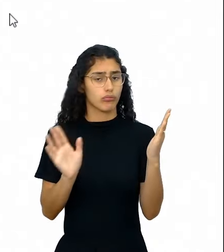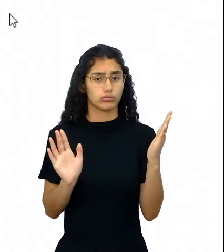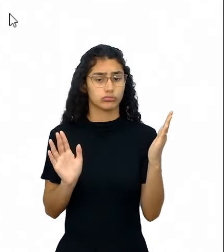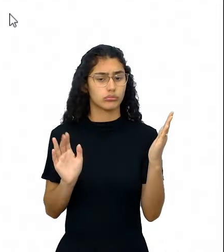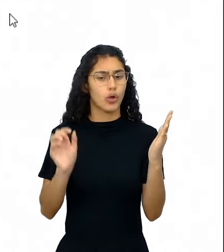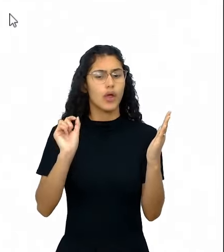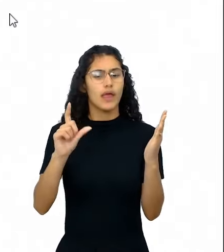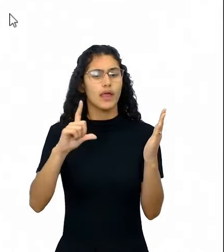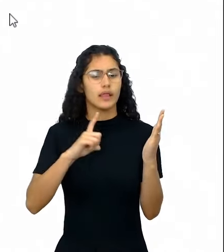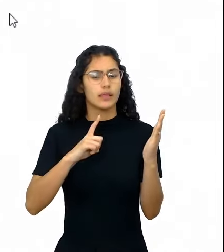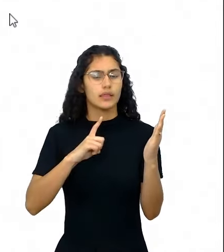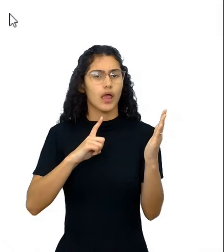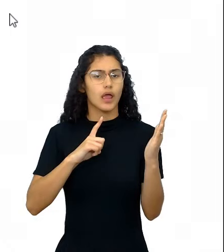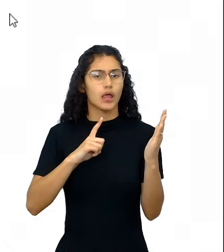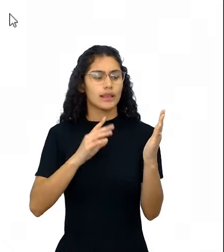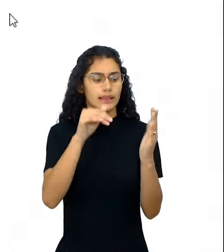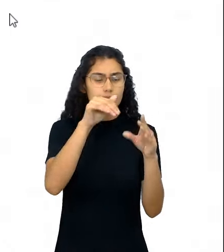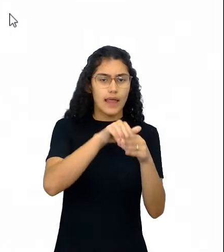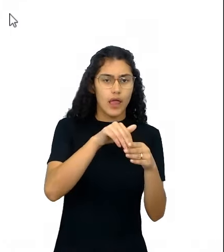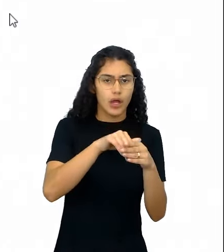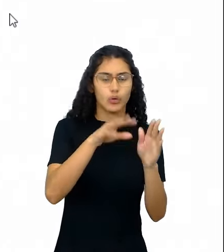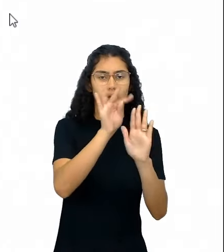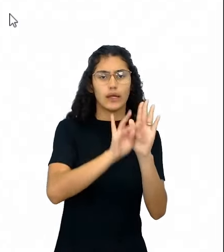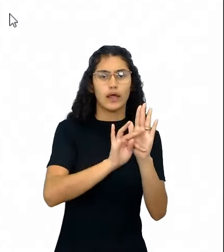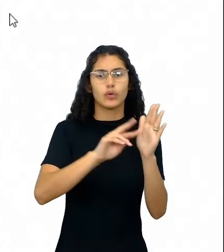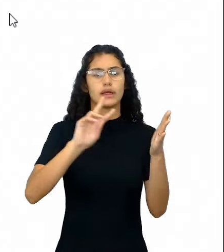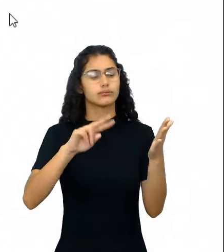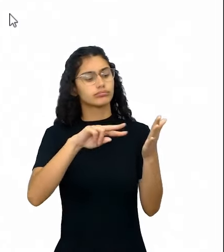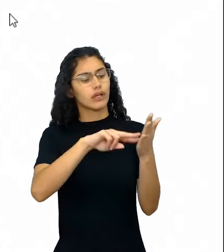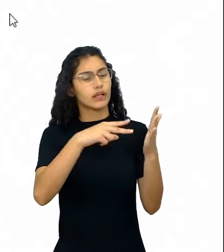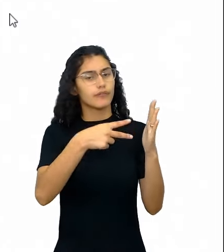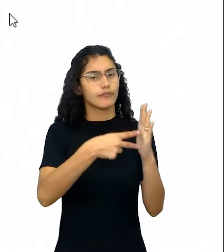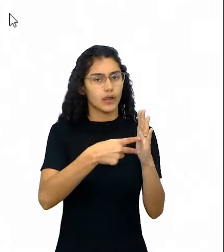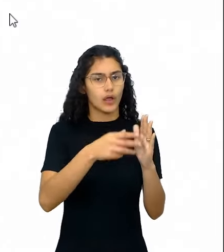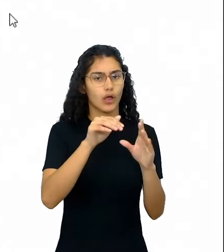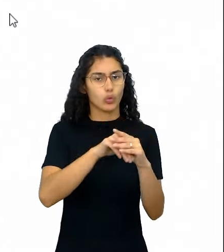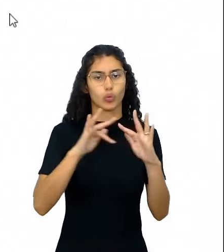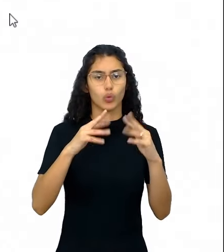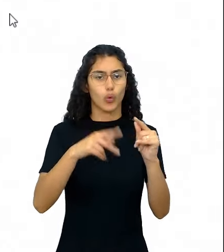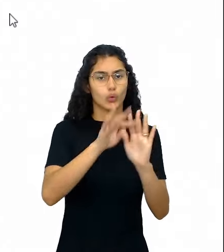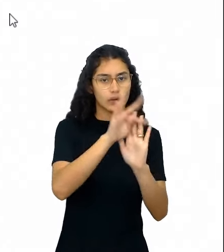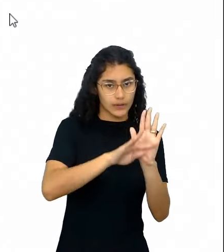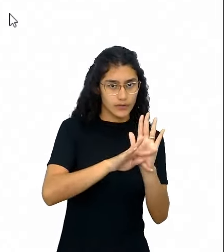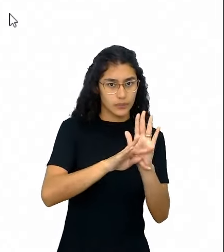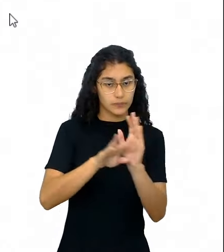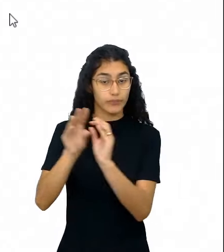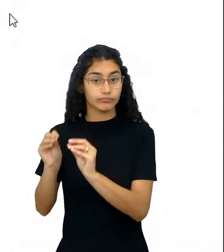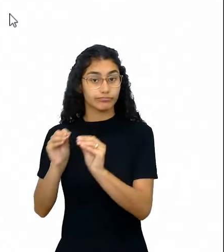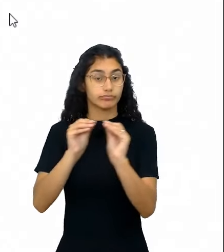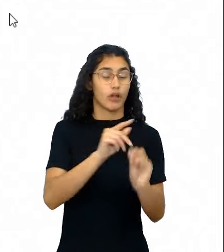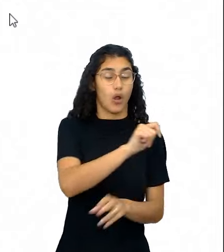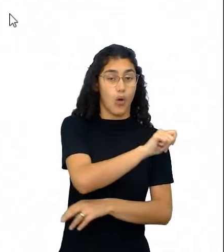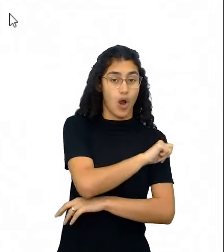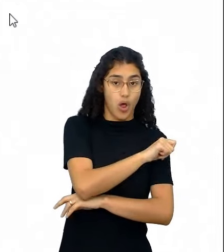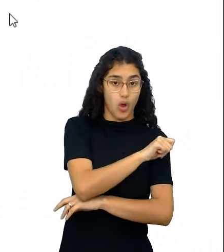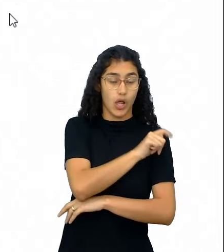O que tem por trás do texto? O que tem embaixo do caldo do texto? Então, é trazer o aluno